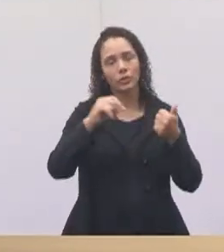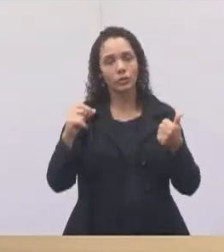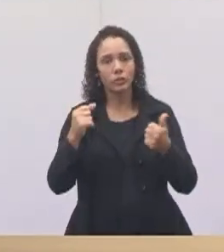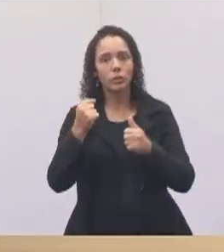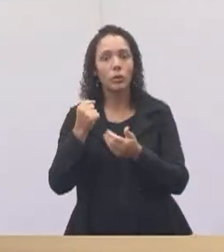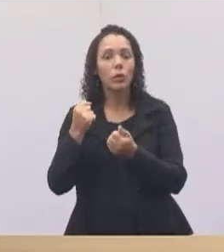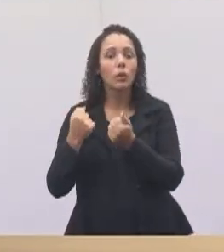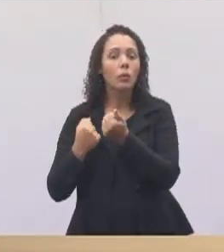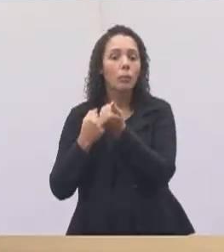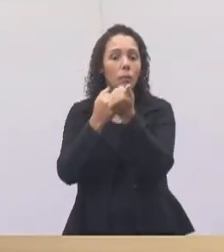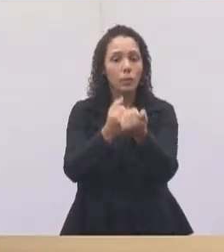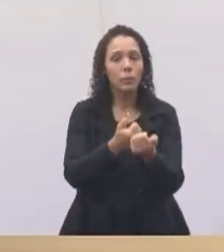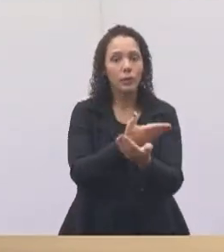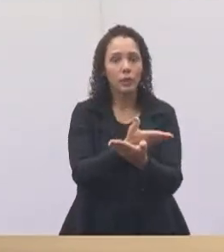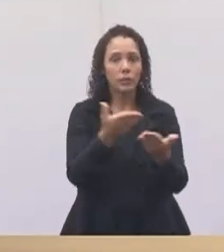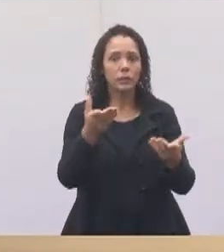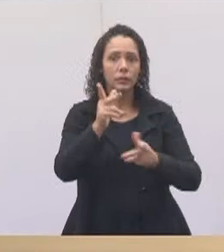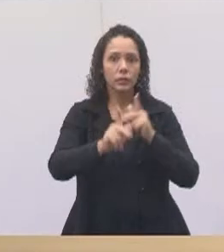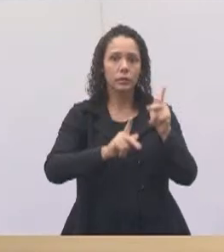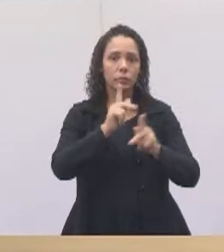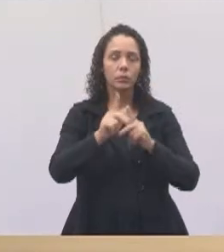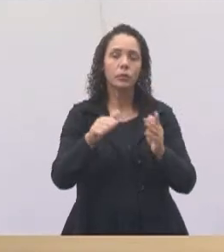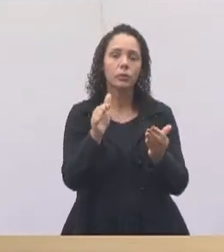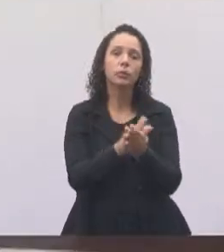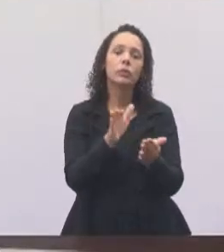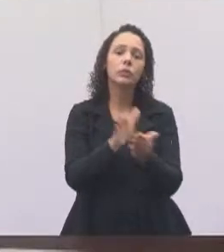dessa cidade de Jacareí.